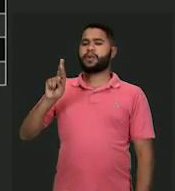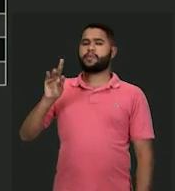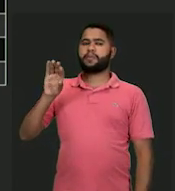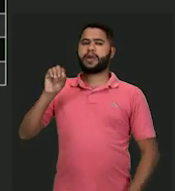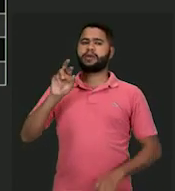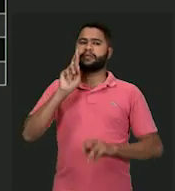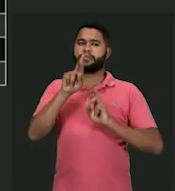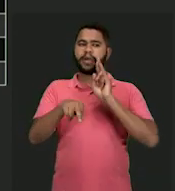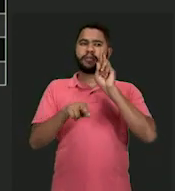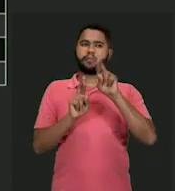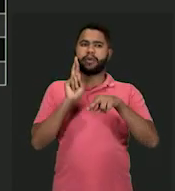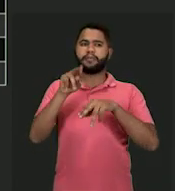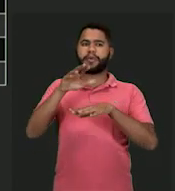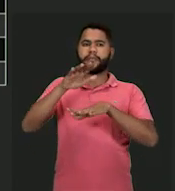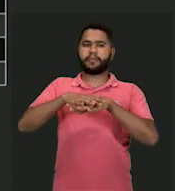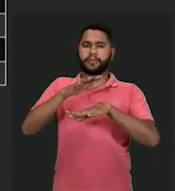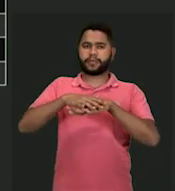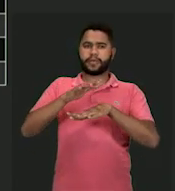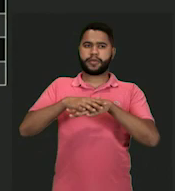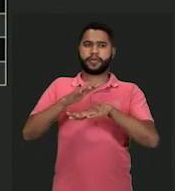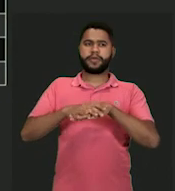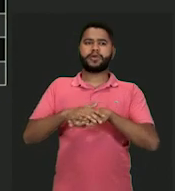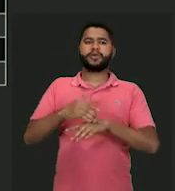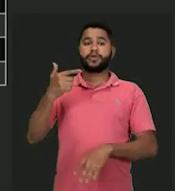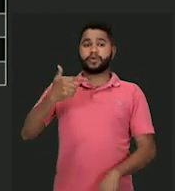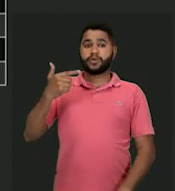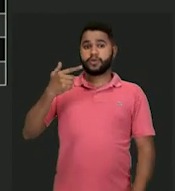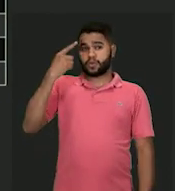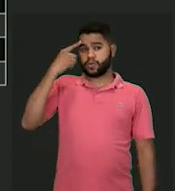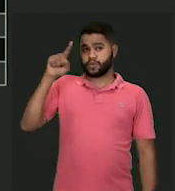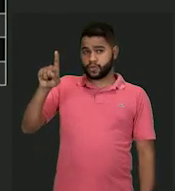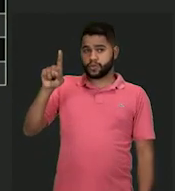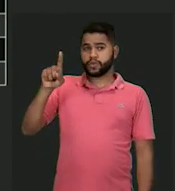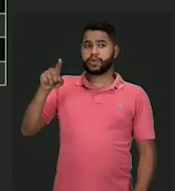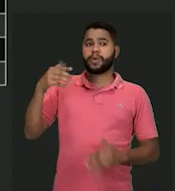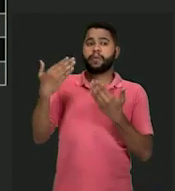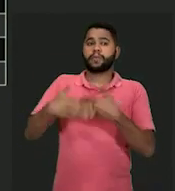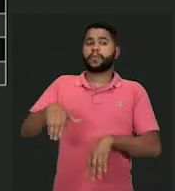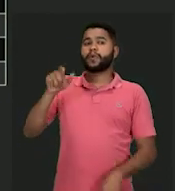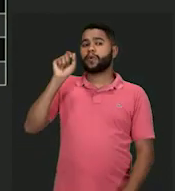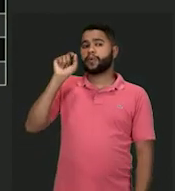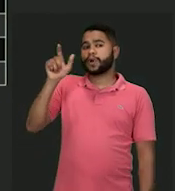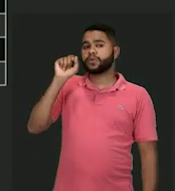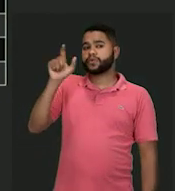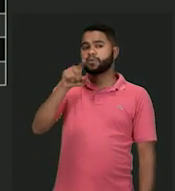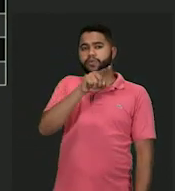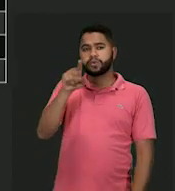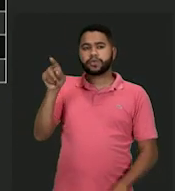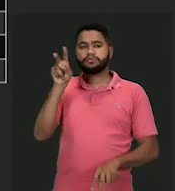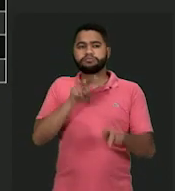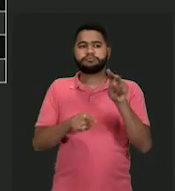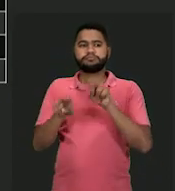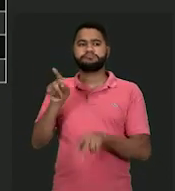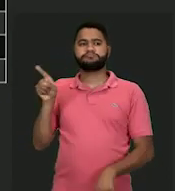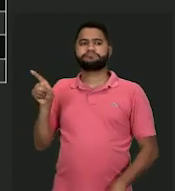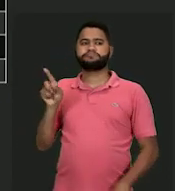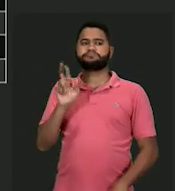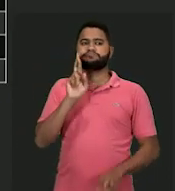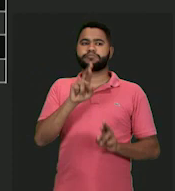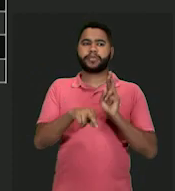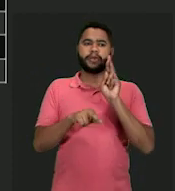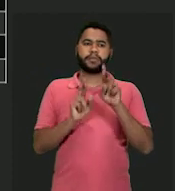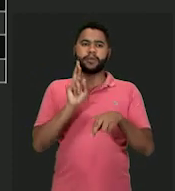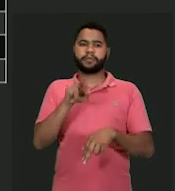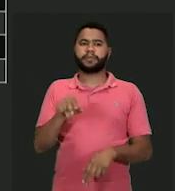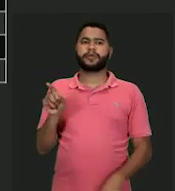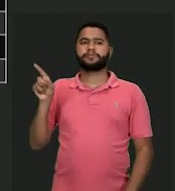matemática e suas tecnologias, segundo dia, portanto, prova azul. Tá? Então, para você conferir, aqui estão os gabaritos de todas